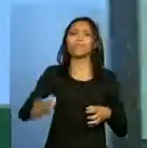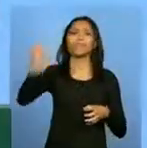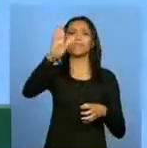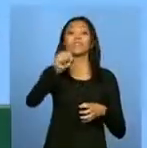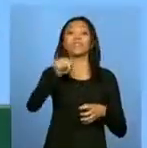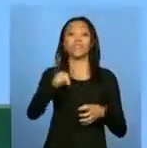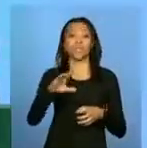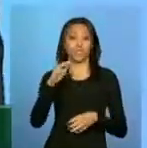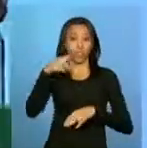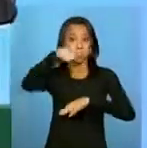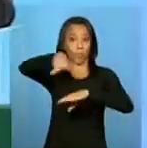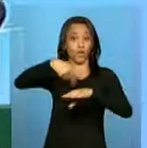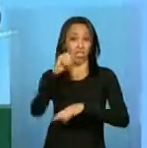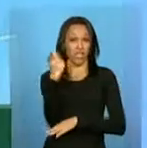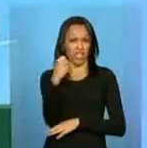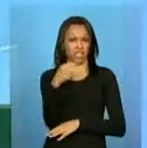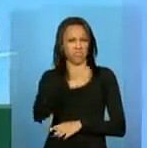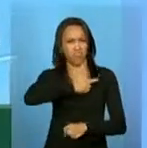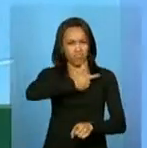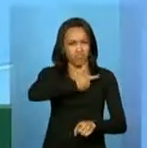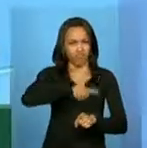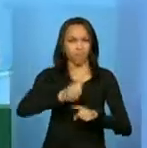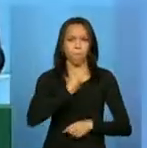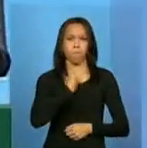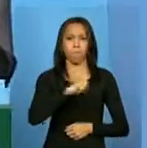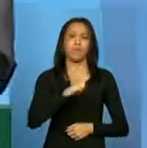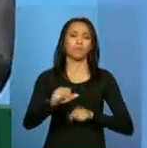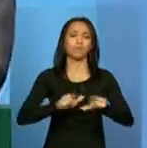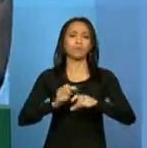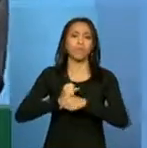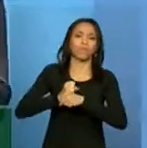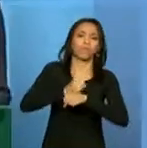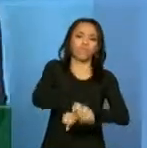a Erradicação do Trabalho Infantil. Por favor.